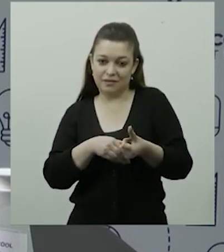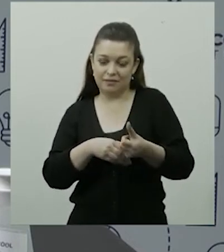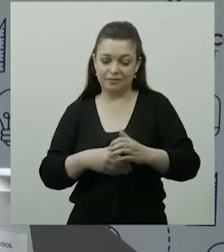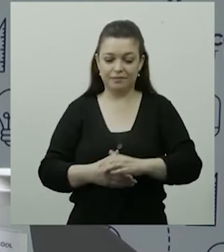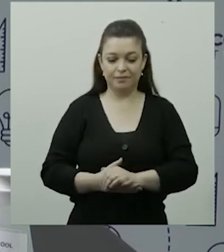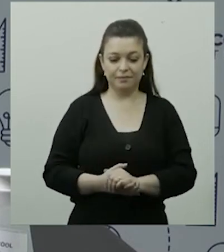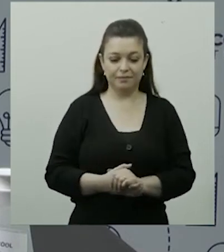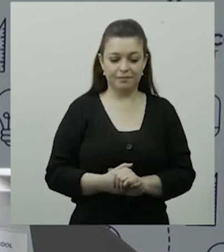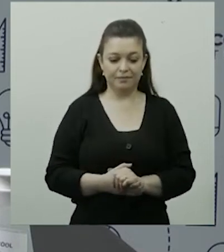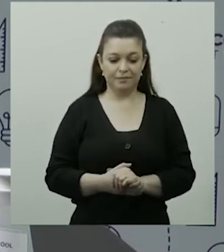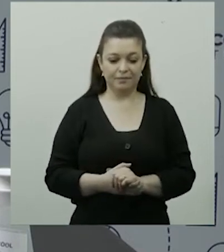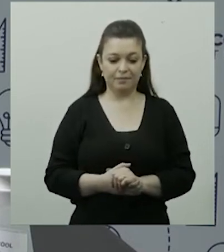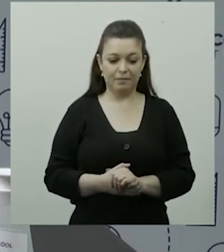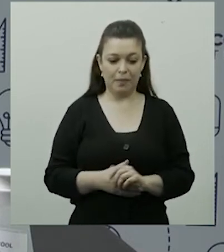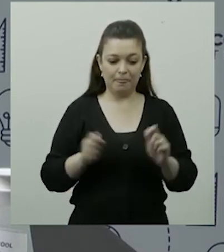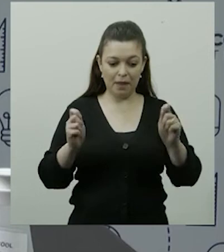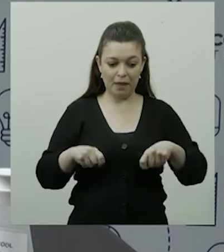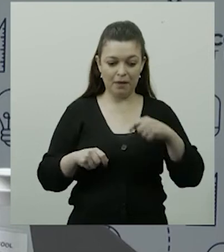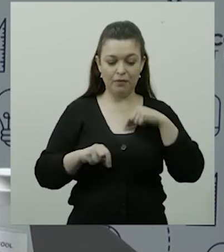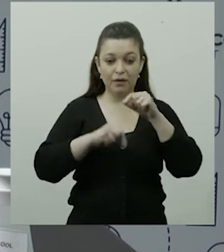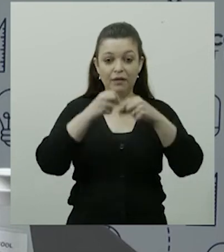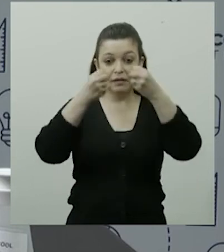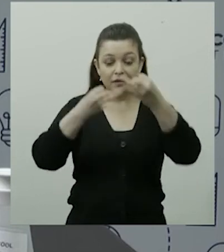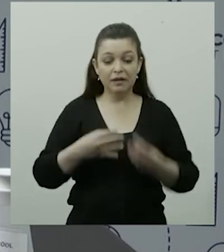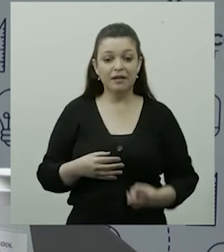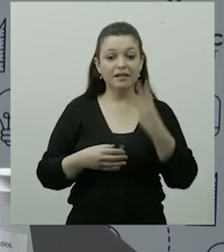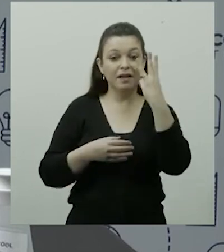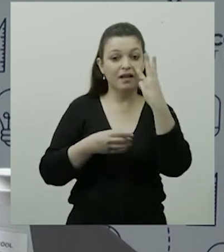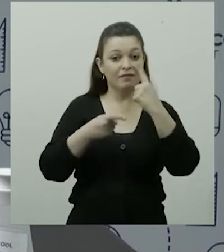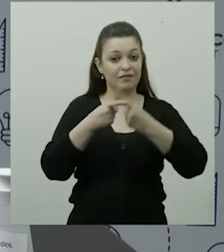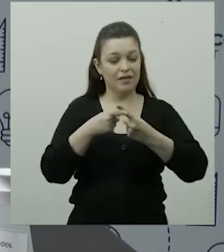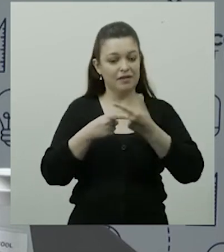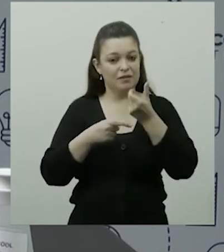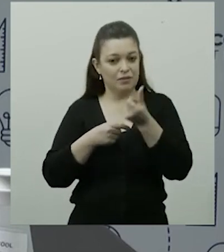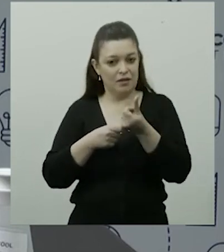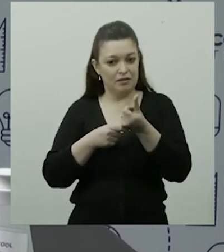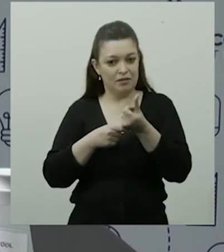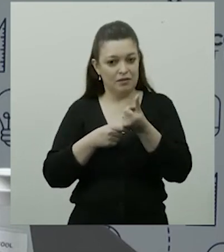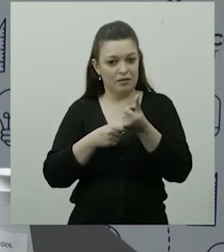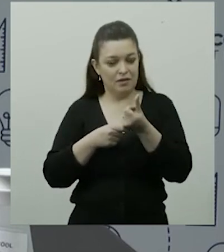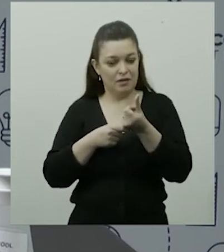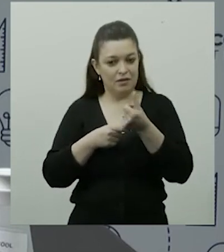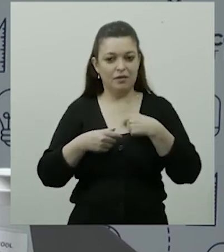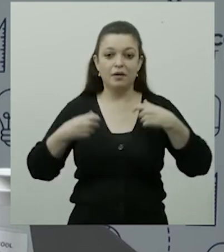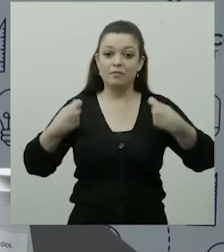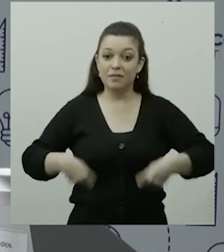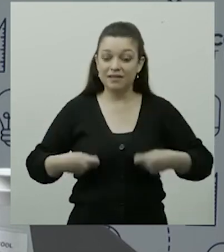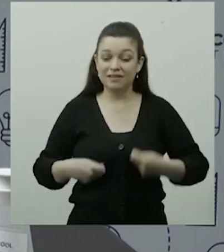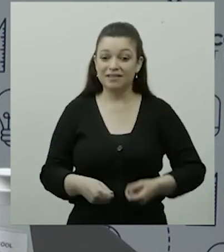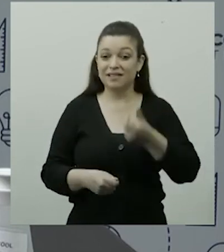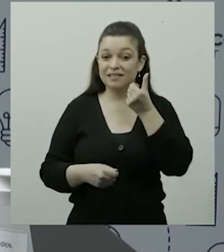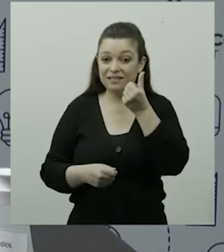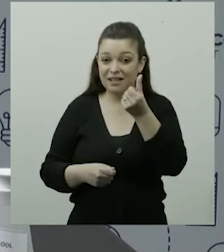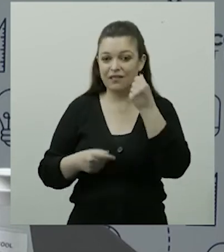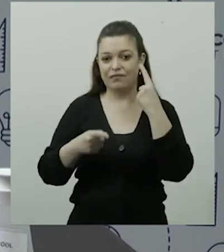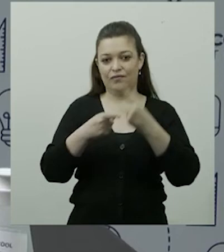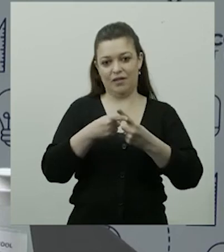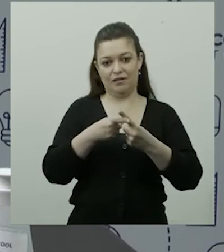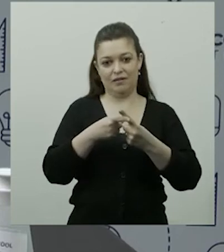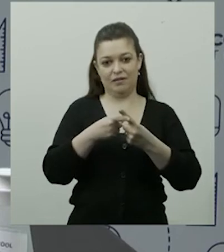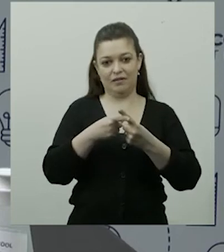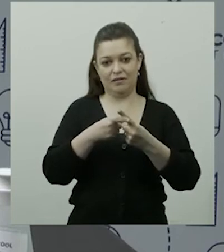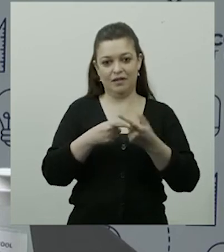6. Aqui eu tenho 3 vezes o número 6. Eu preciso de 6 vezes o 6. Então